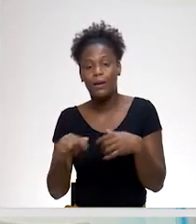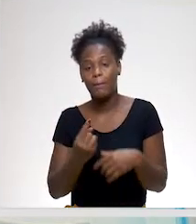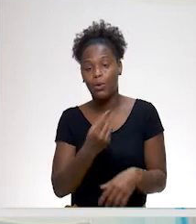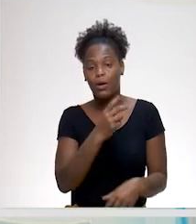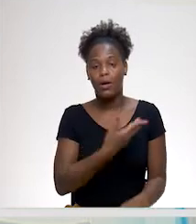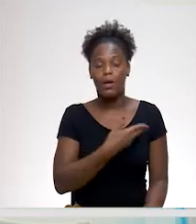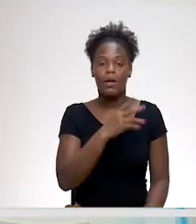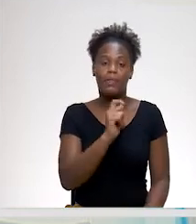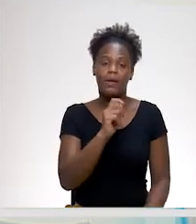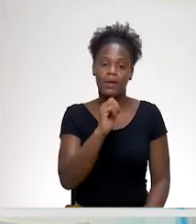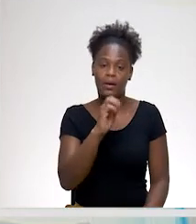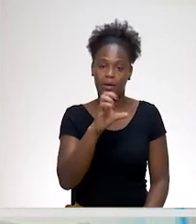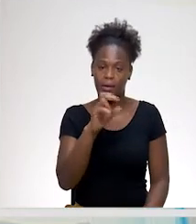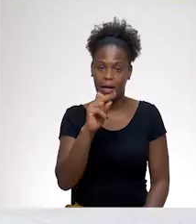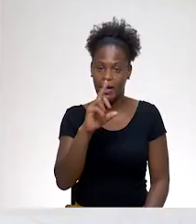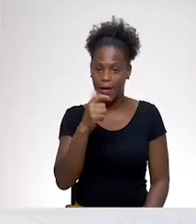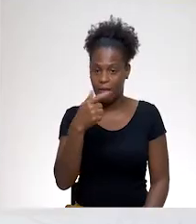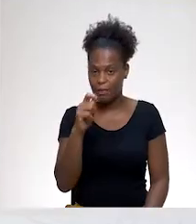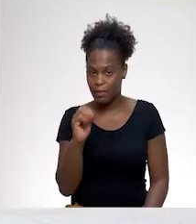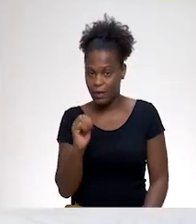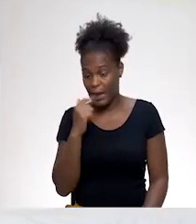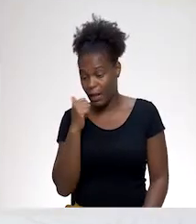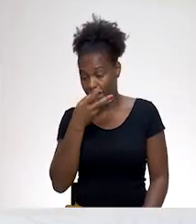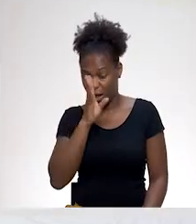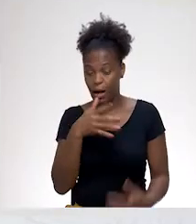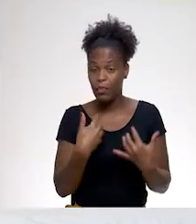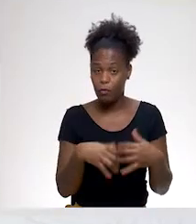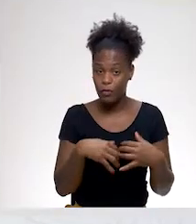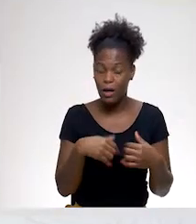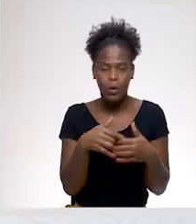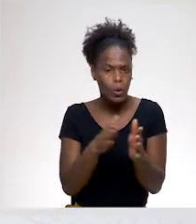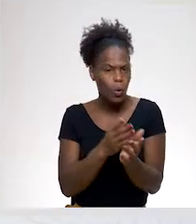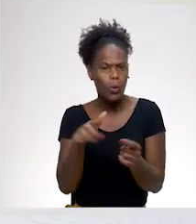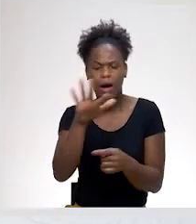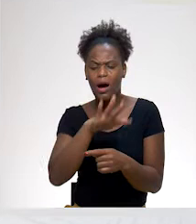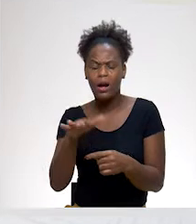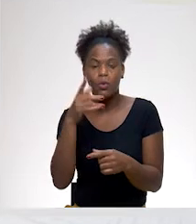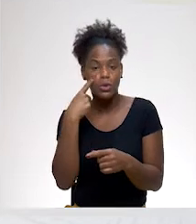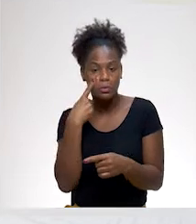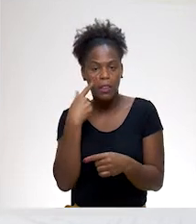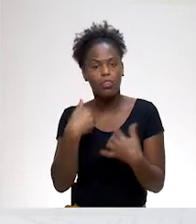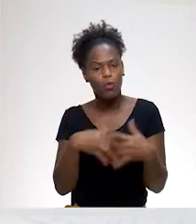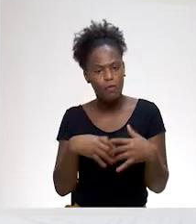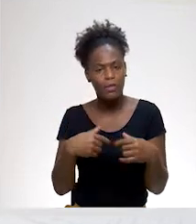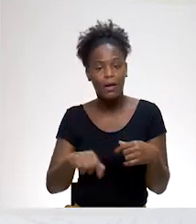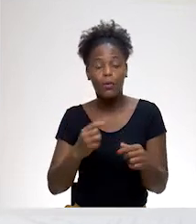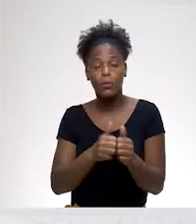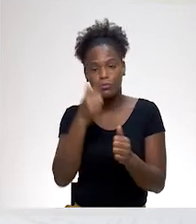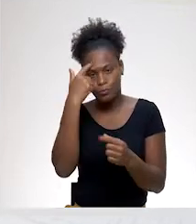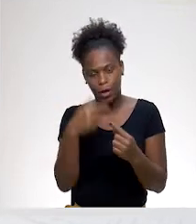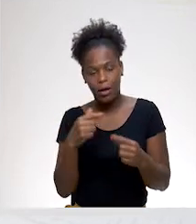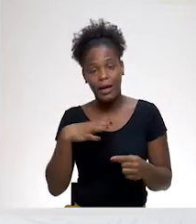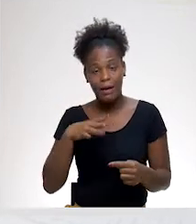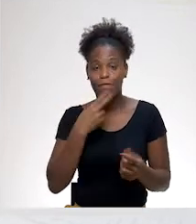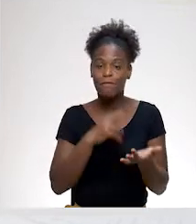dúvida por René Descartes. Ele, então, aplica a dúvida a todos os domínios do conhecimento com a intenção